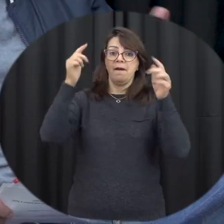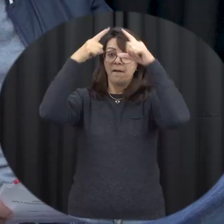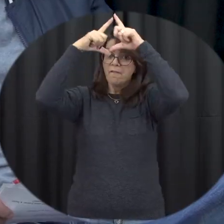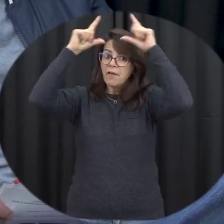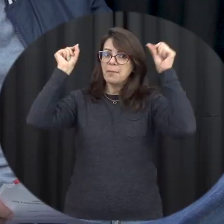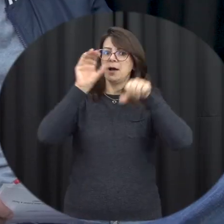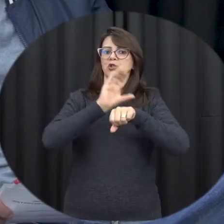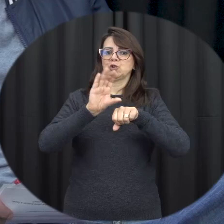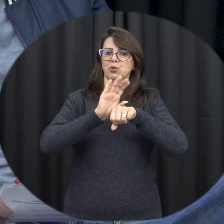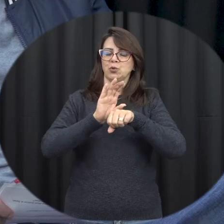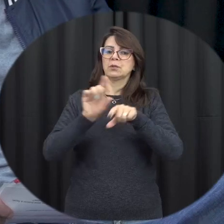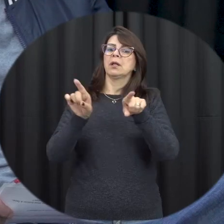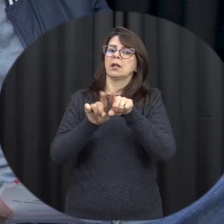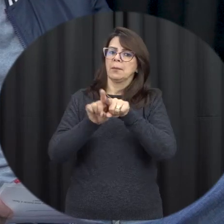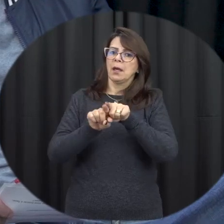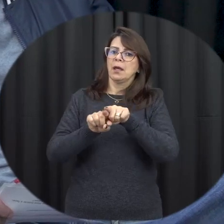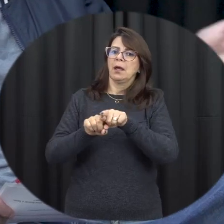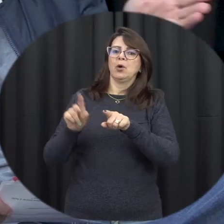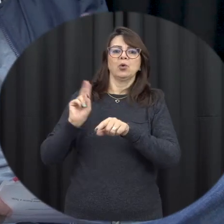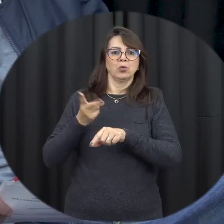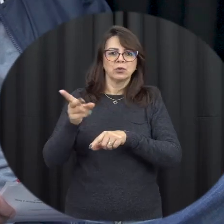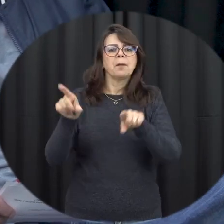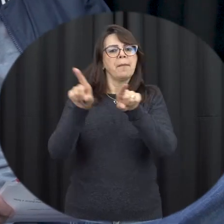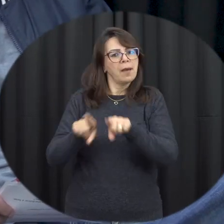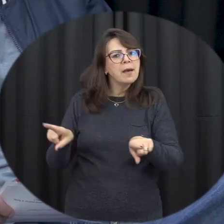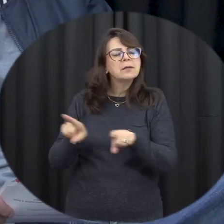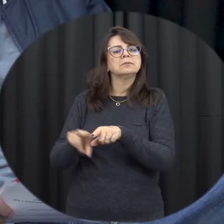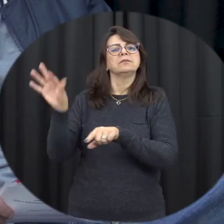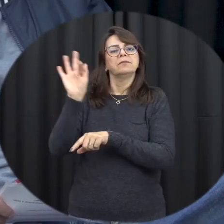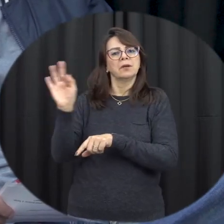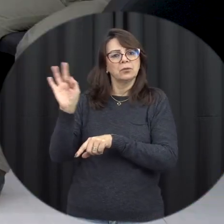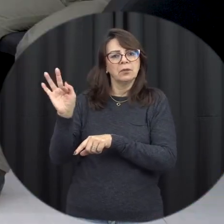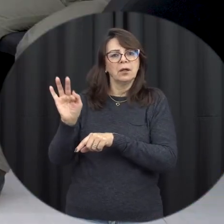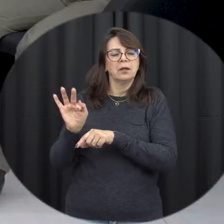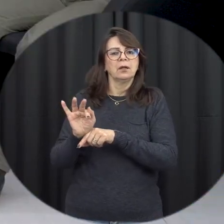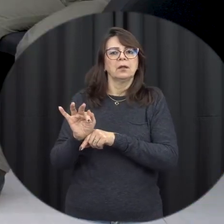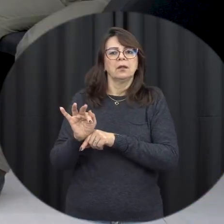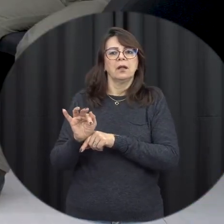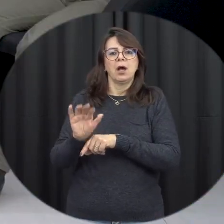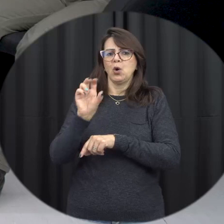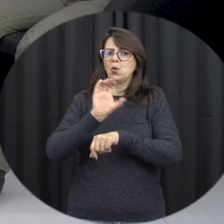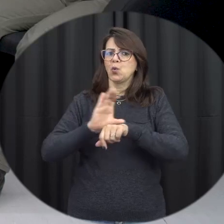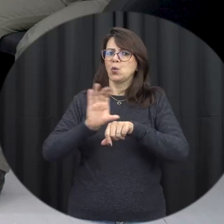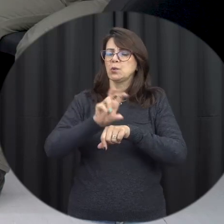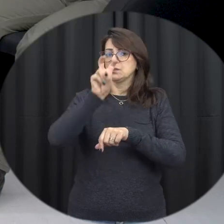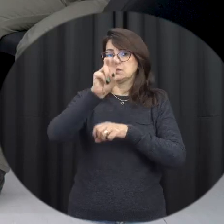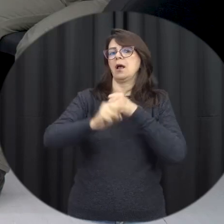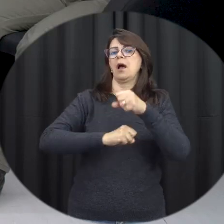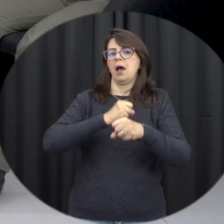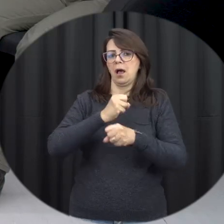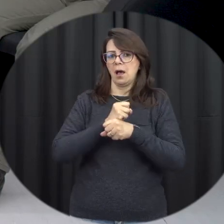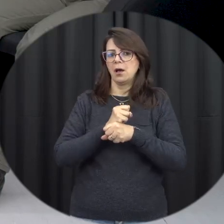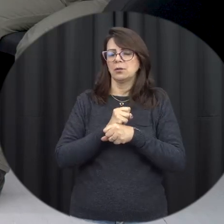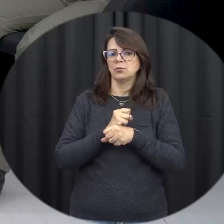você fez a especialização lá também? Foi uma sequência na mesma universidade? Na verdade, logo que o curso era de